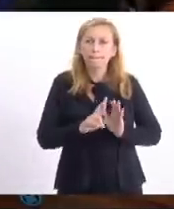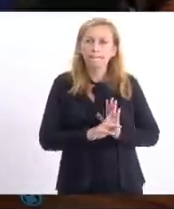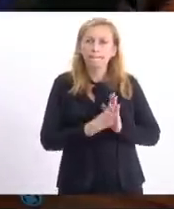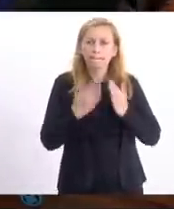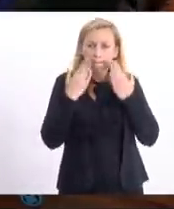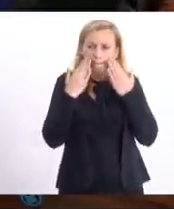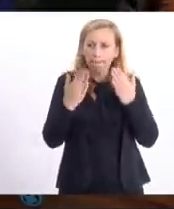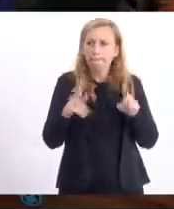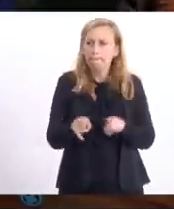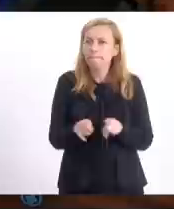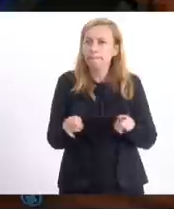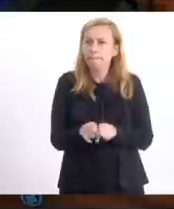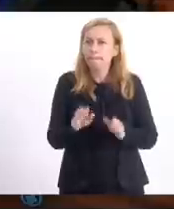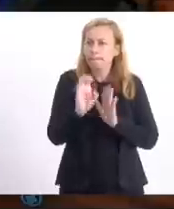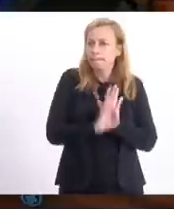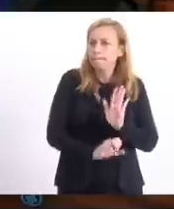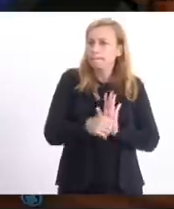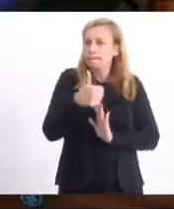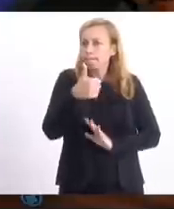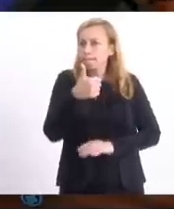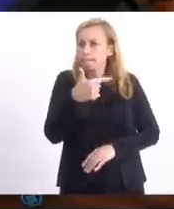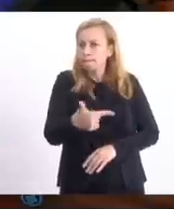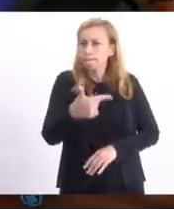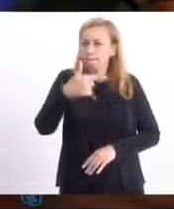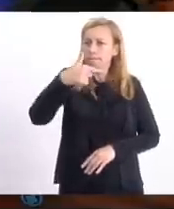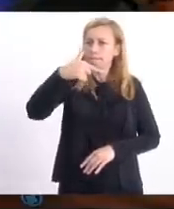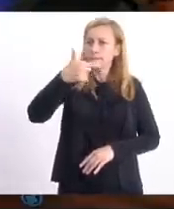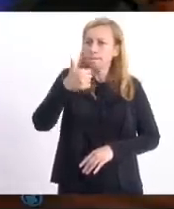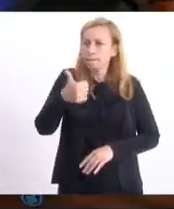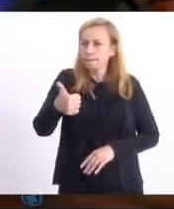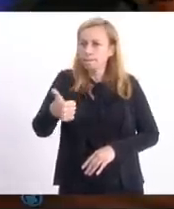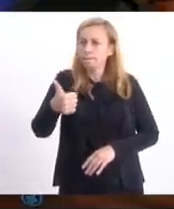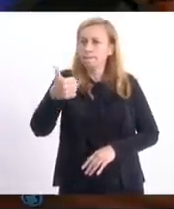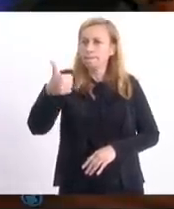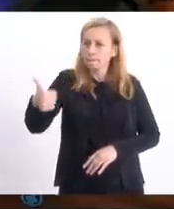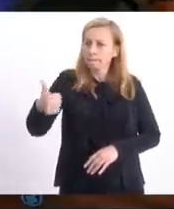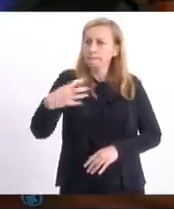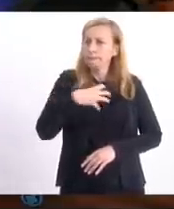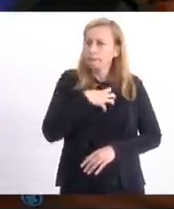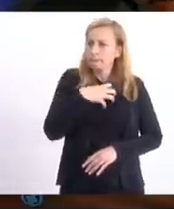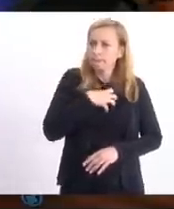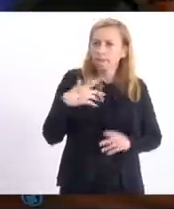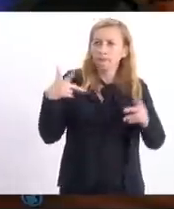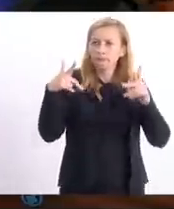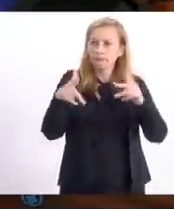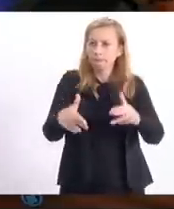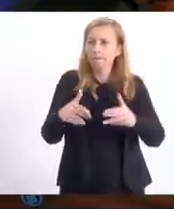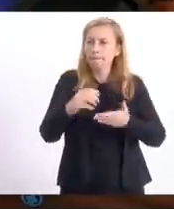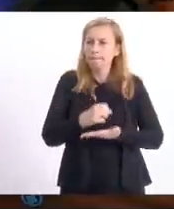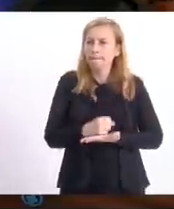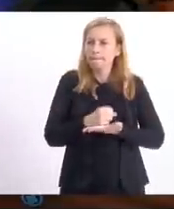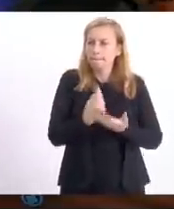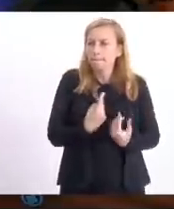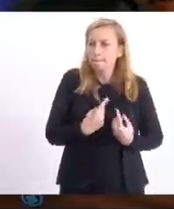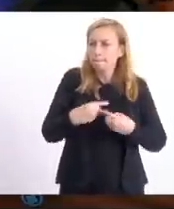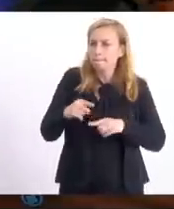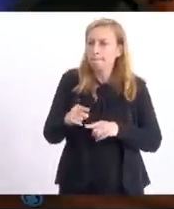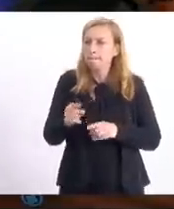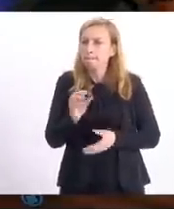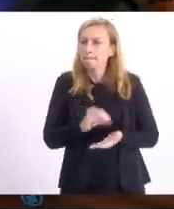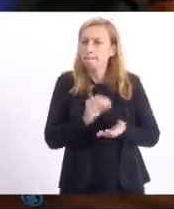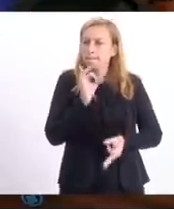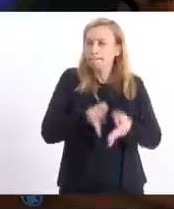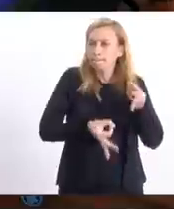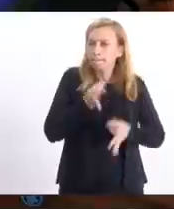uma emenda, a emenda 221, que vai nesse mesmo sentido de tentar atacar essa injustiça, que